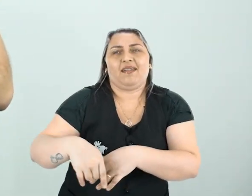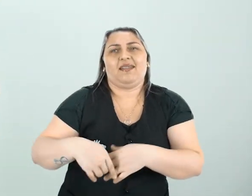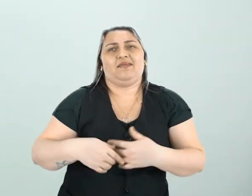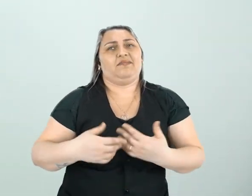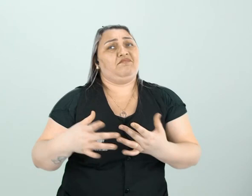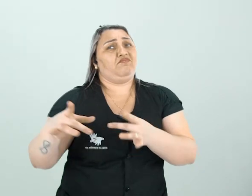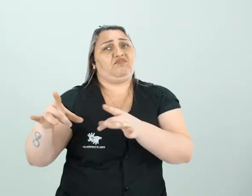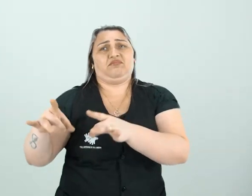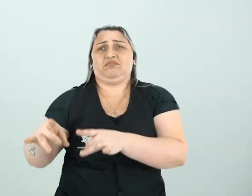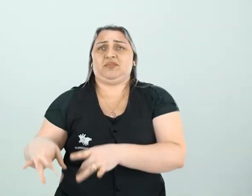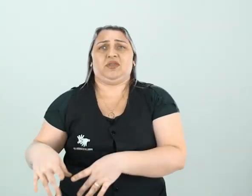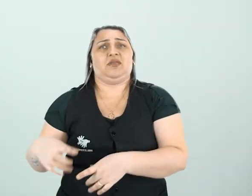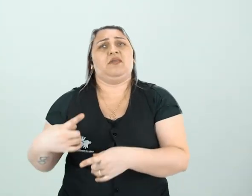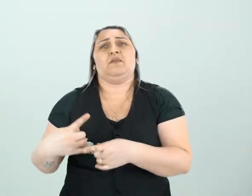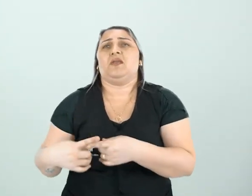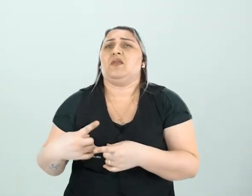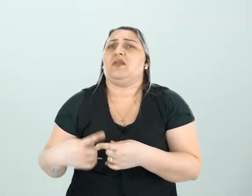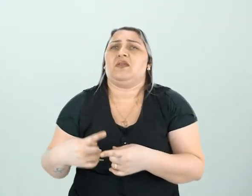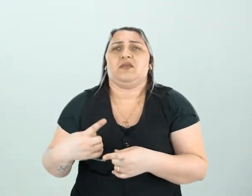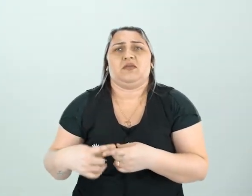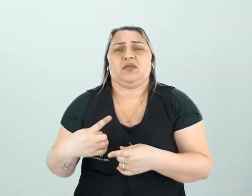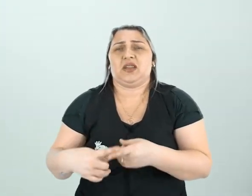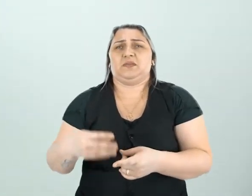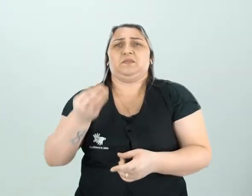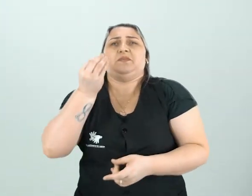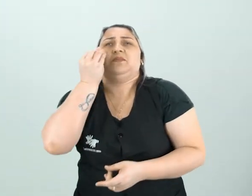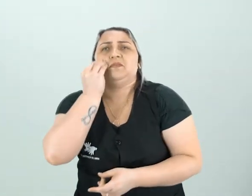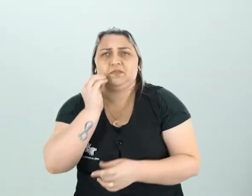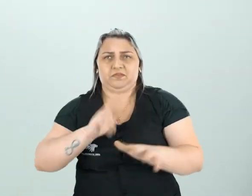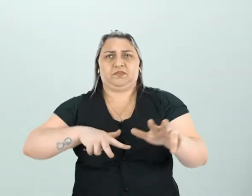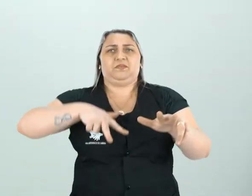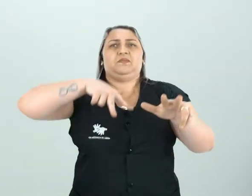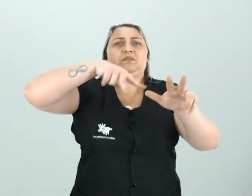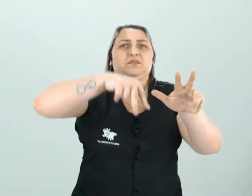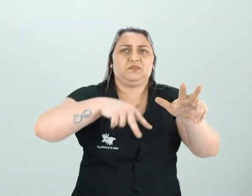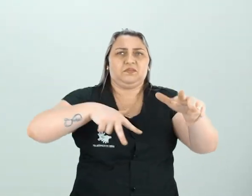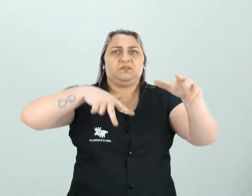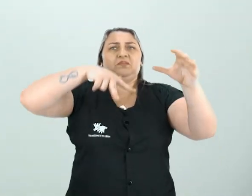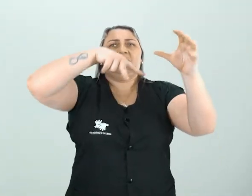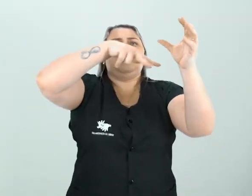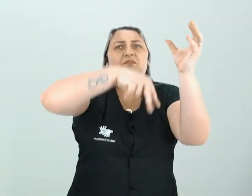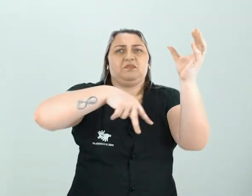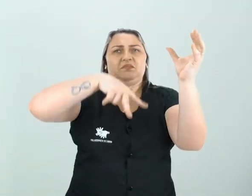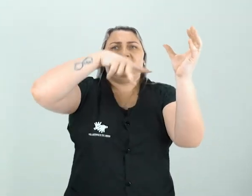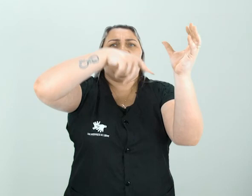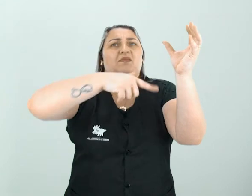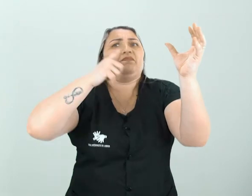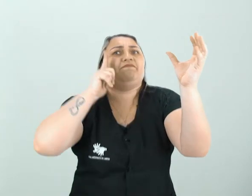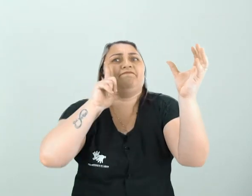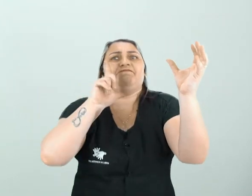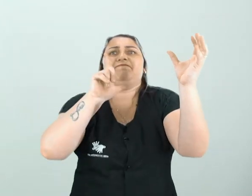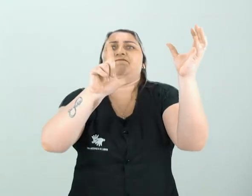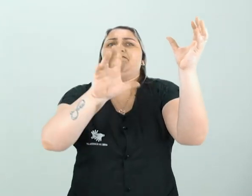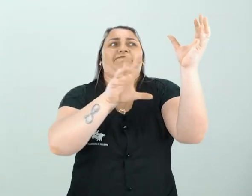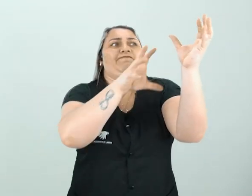Ela desistiu por quê? Porque não, ela tentou, pulou, fez de tudo e ela não